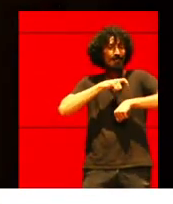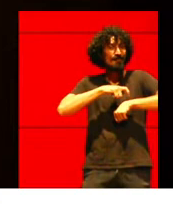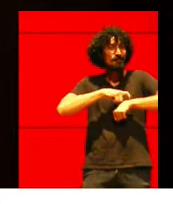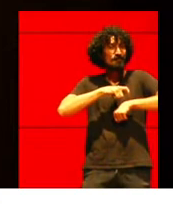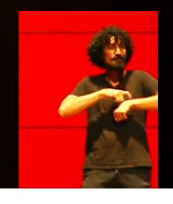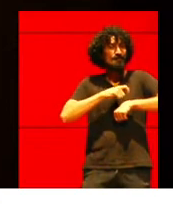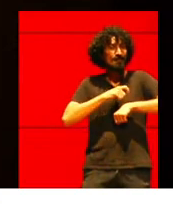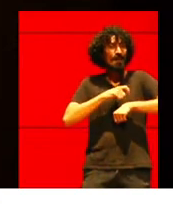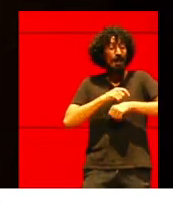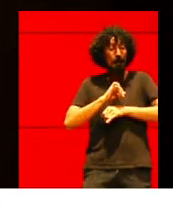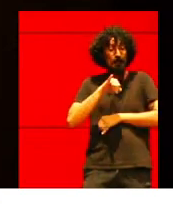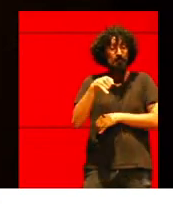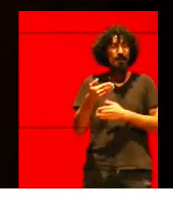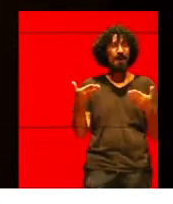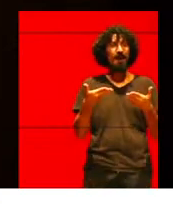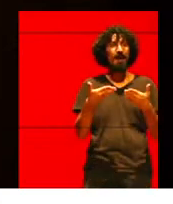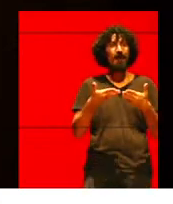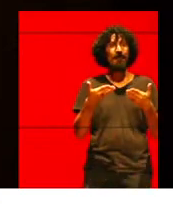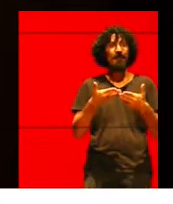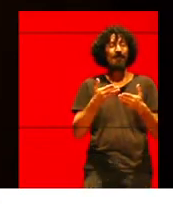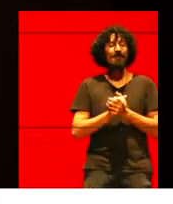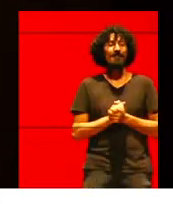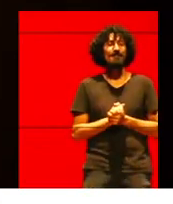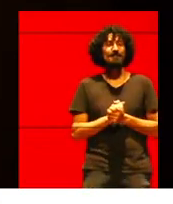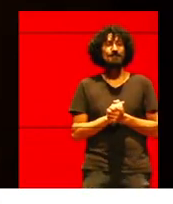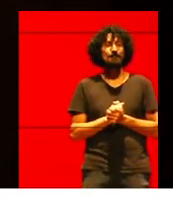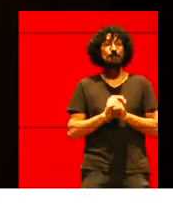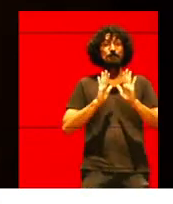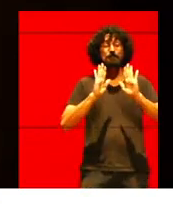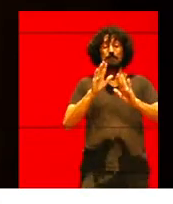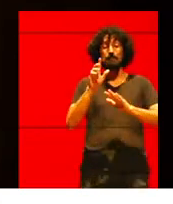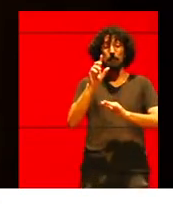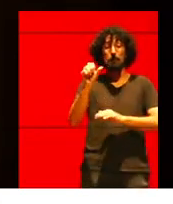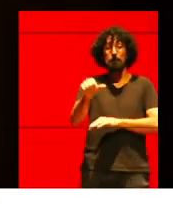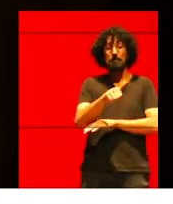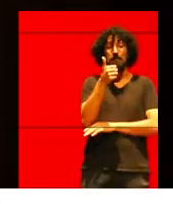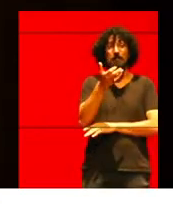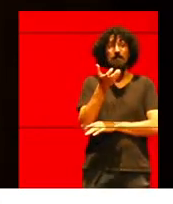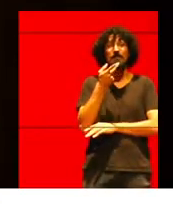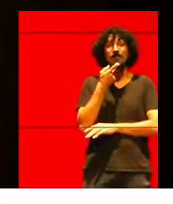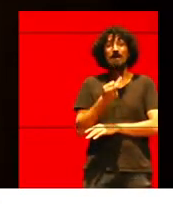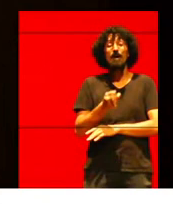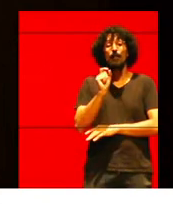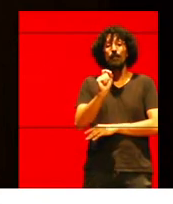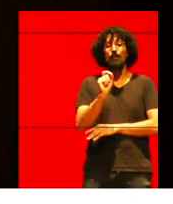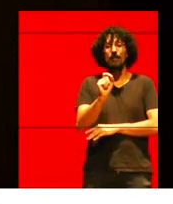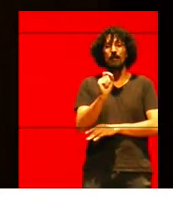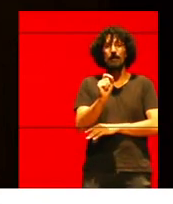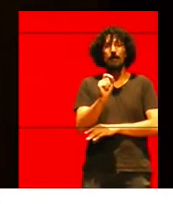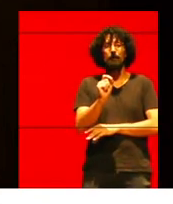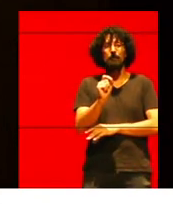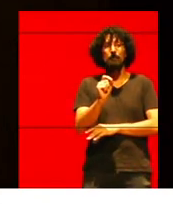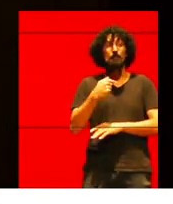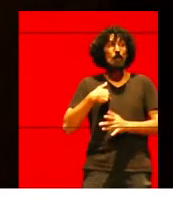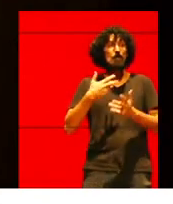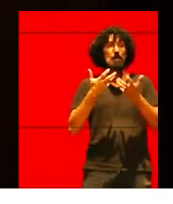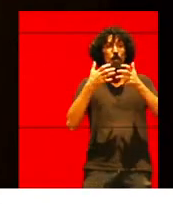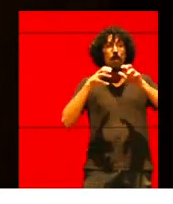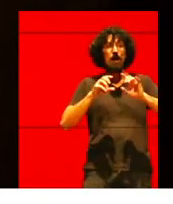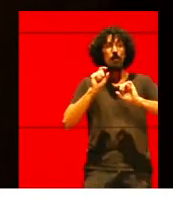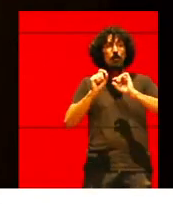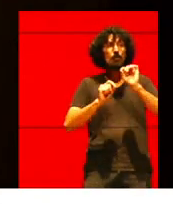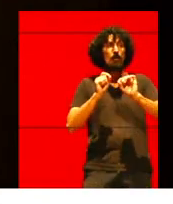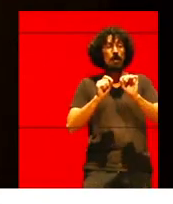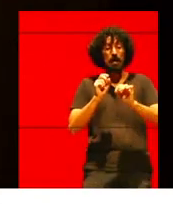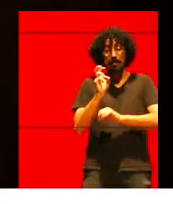Então vamos aproveitar os momentos que nós temos aqui. Primeira coisa que eu quero falar para vocês é: eu não quero que esses